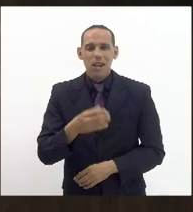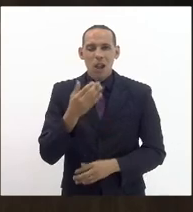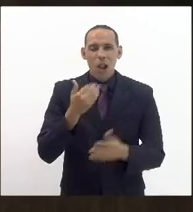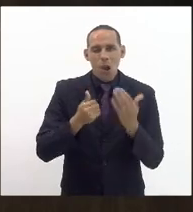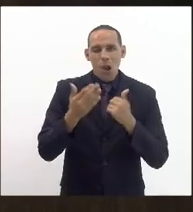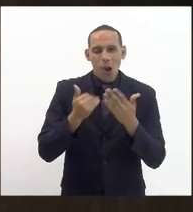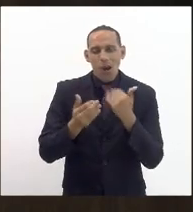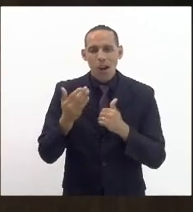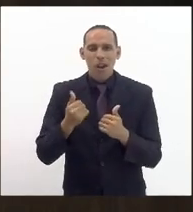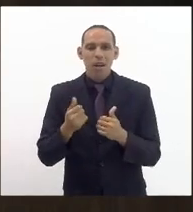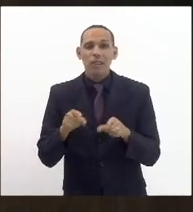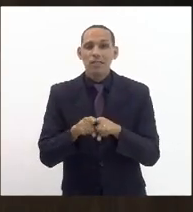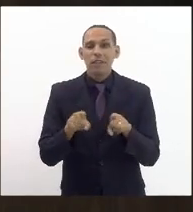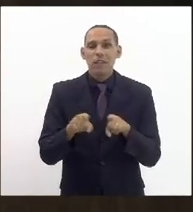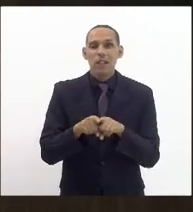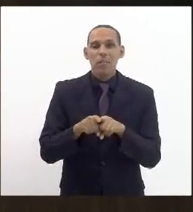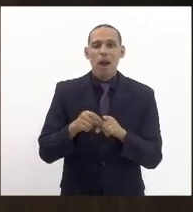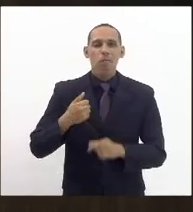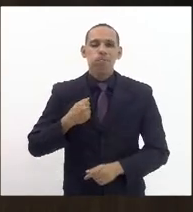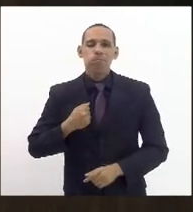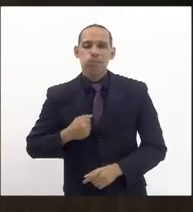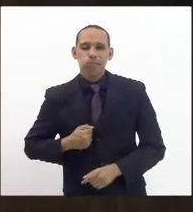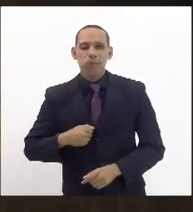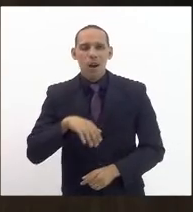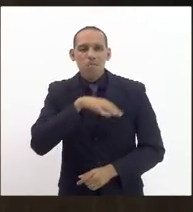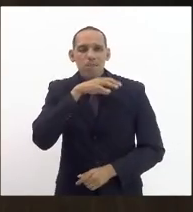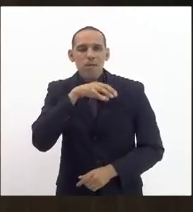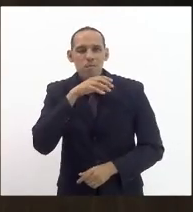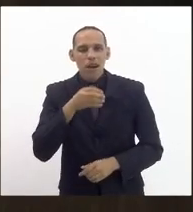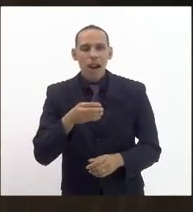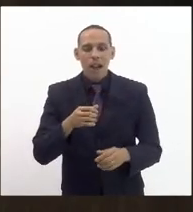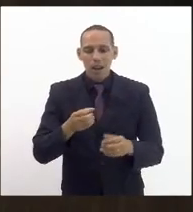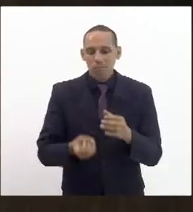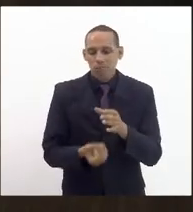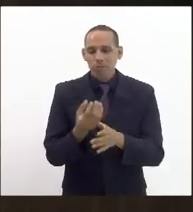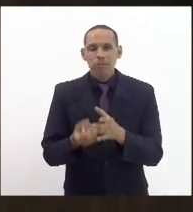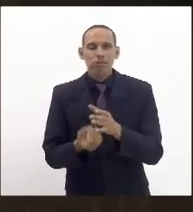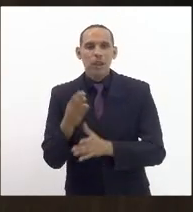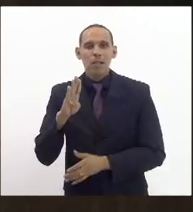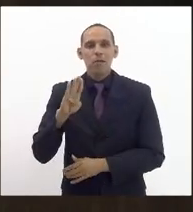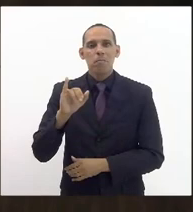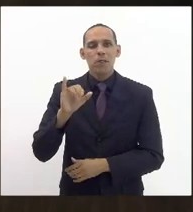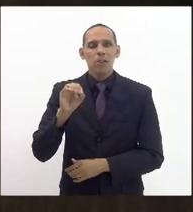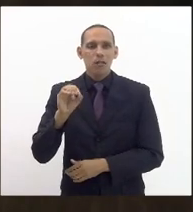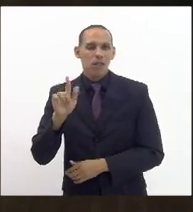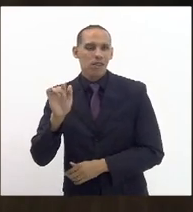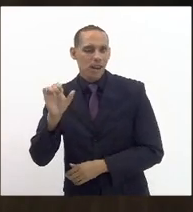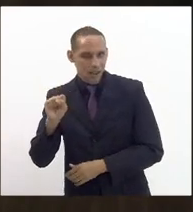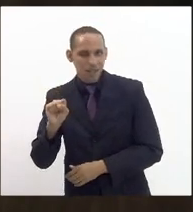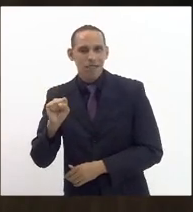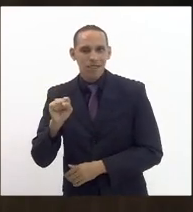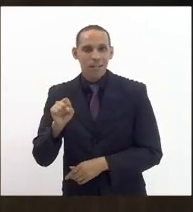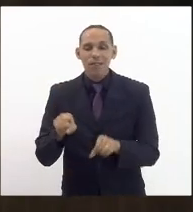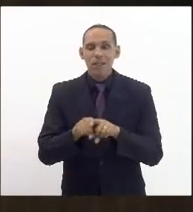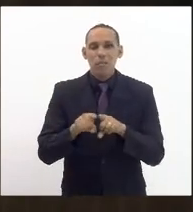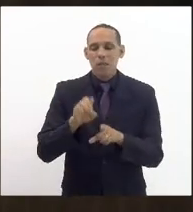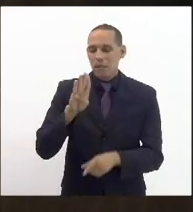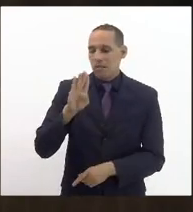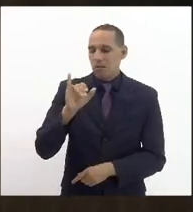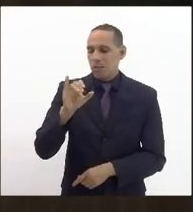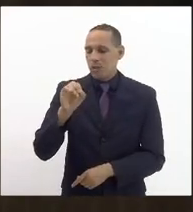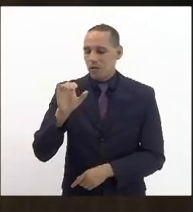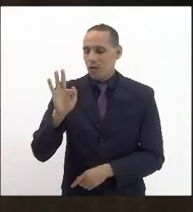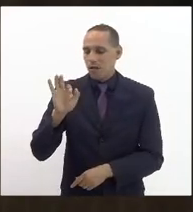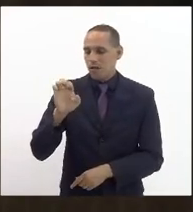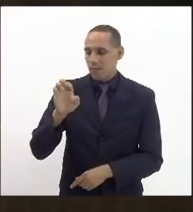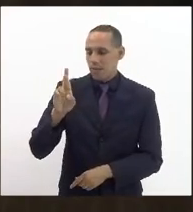alimentos, e também o esterco animal, para produzir, para gerar biogás e biofertilizantes. Então,